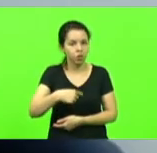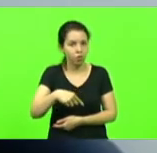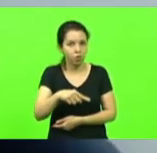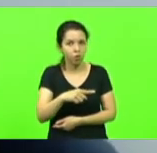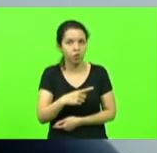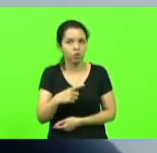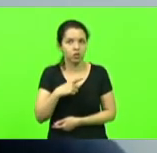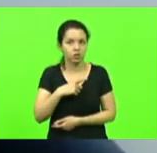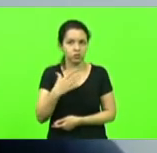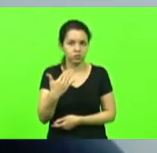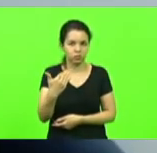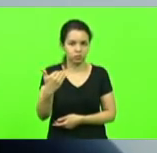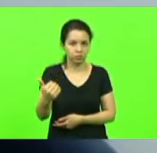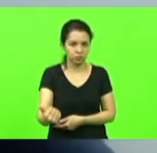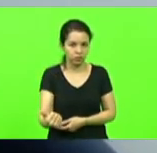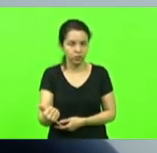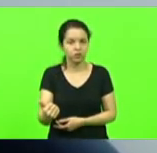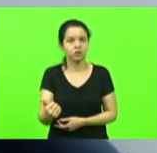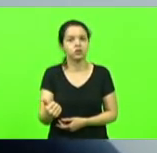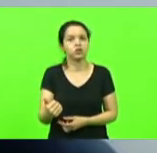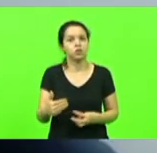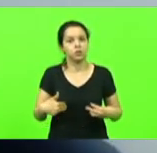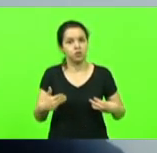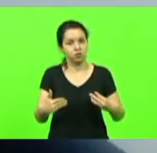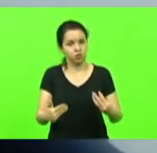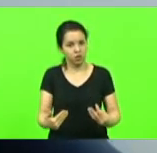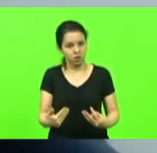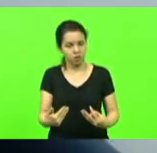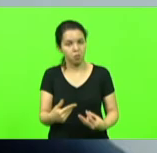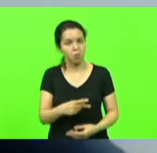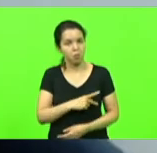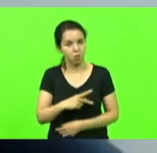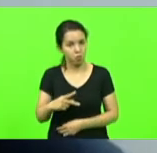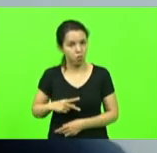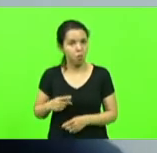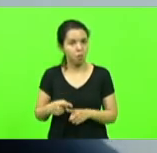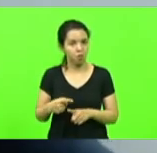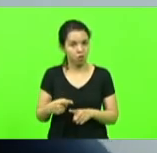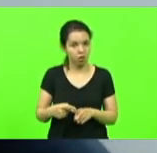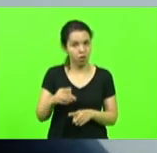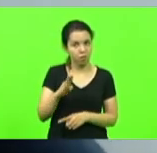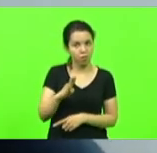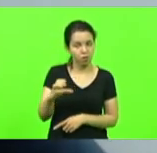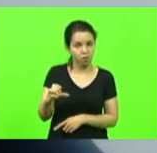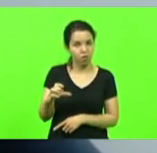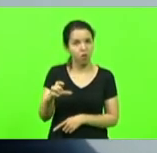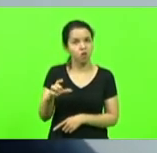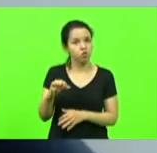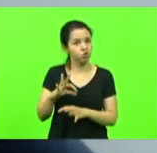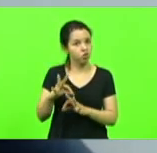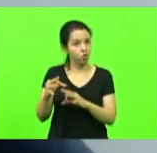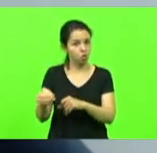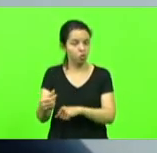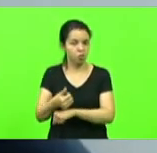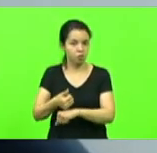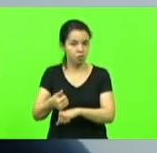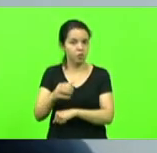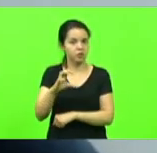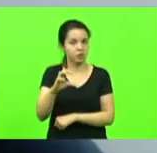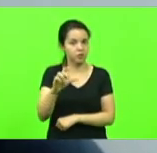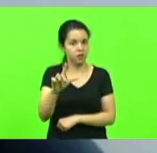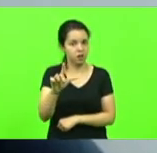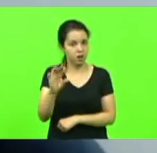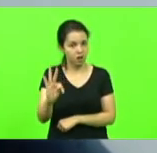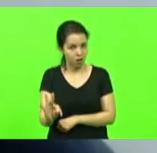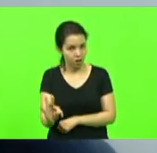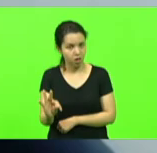chamada do Ministério Público, porque AMA Balneário, nós temos todos os profissionais CLTs, né, então todos em registro